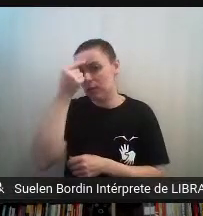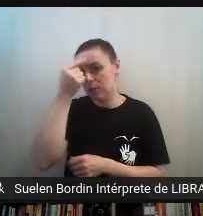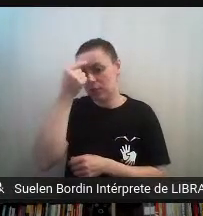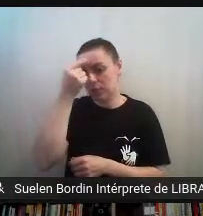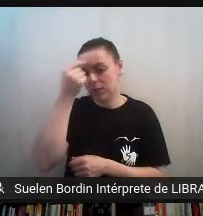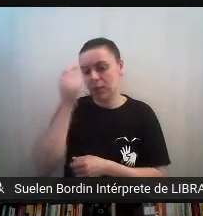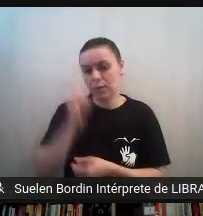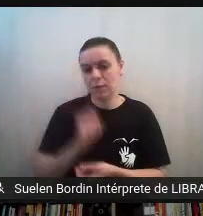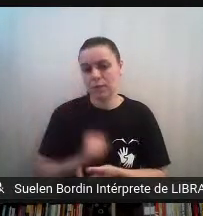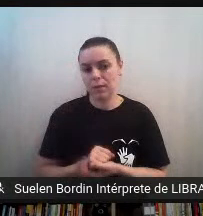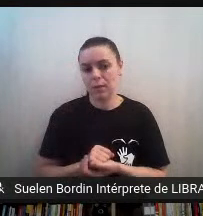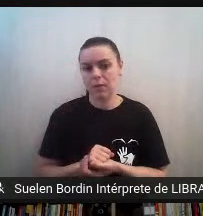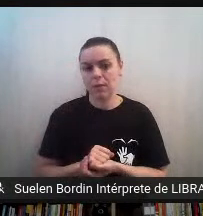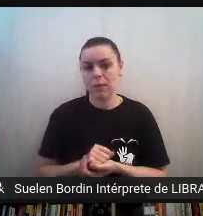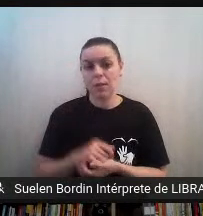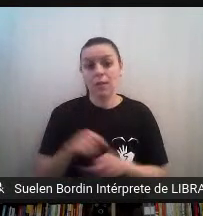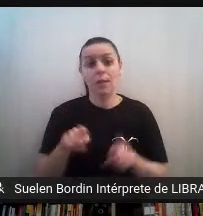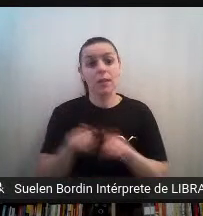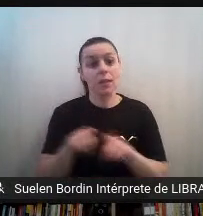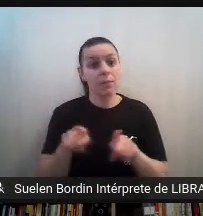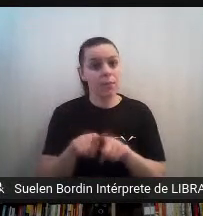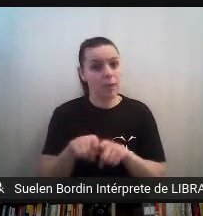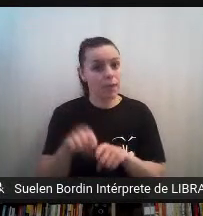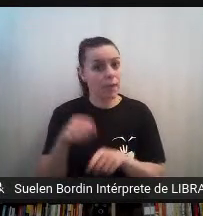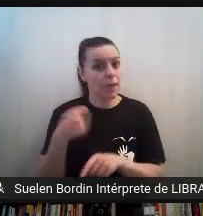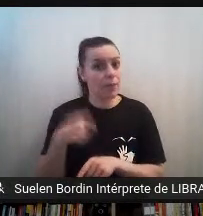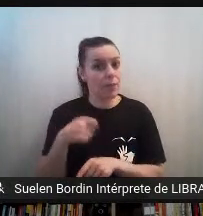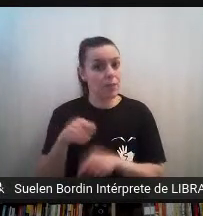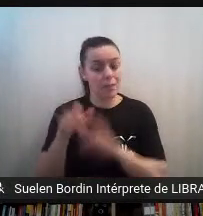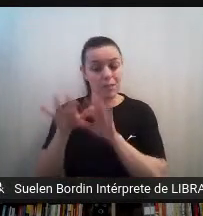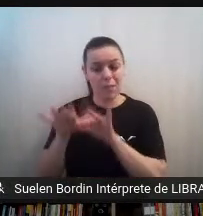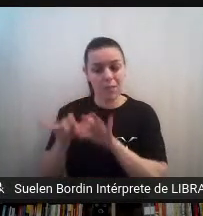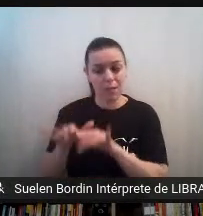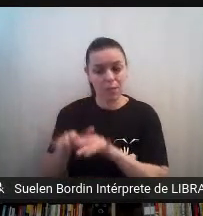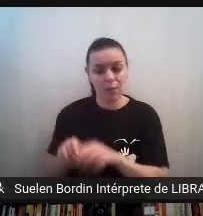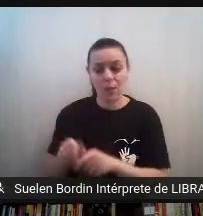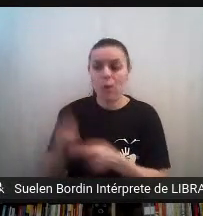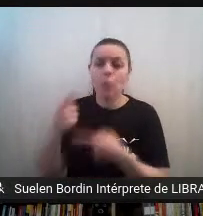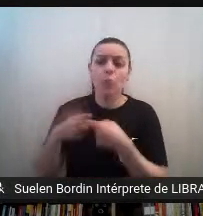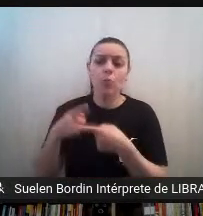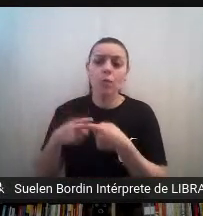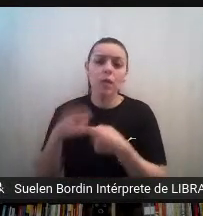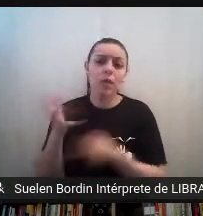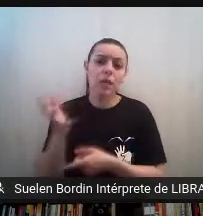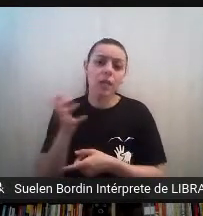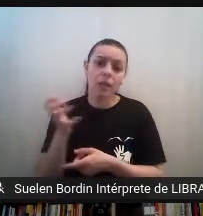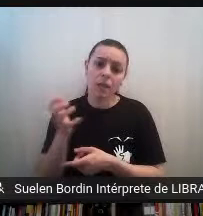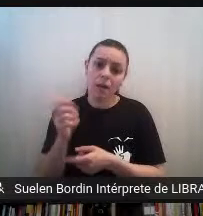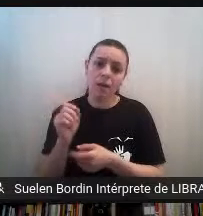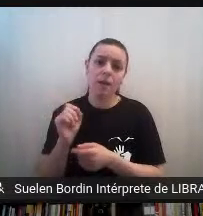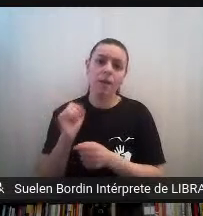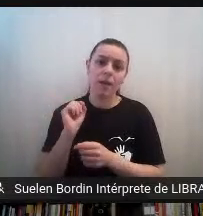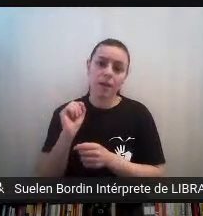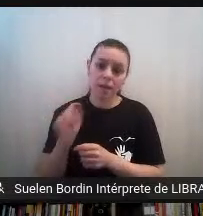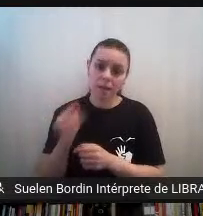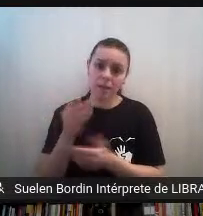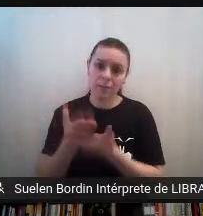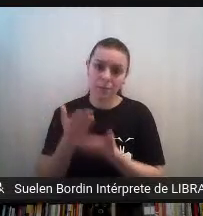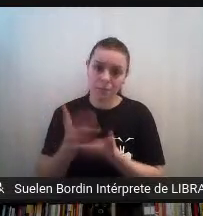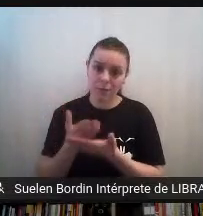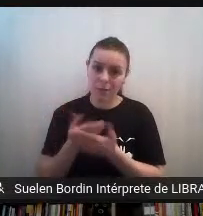E você também tem que escrever uma carta de intenção para a universidade, dizendo por que você quer aplicar e o que você pode